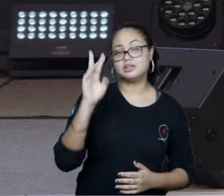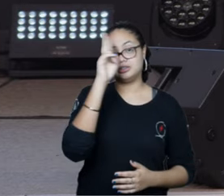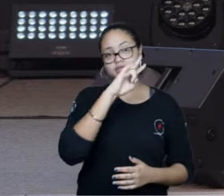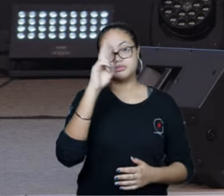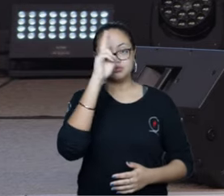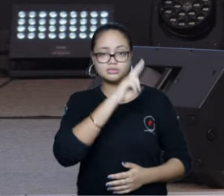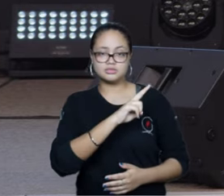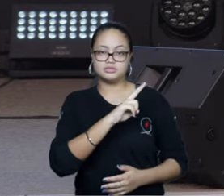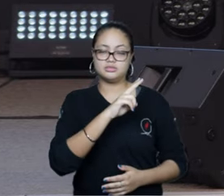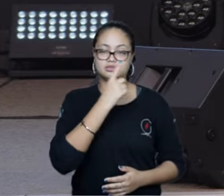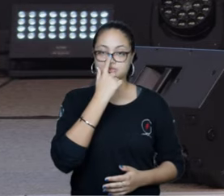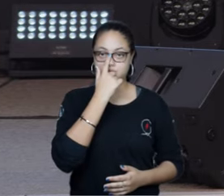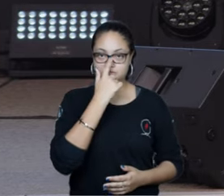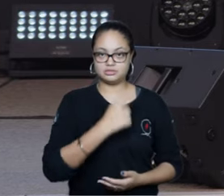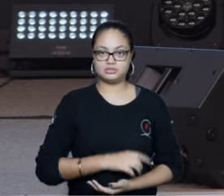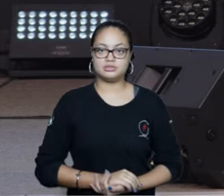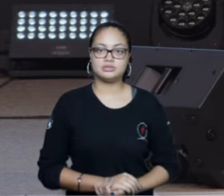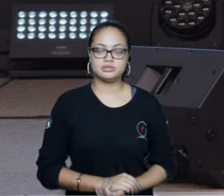história